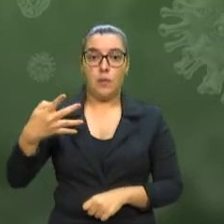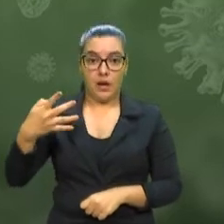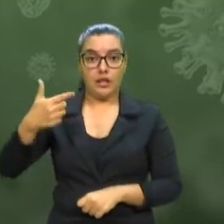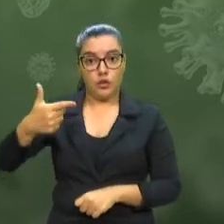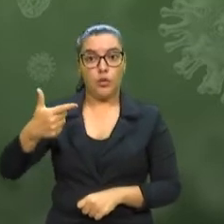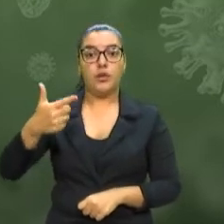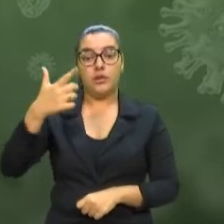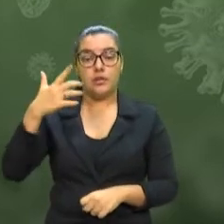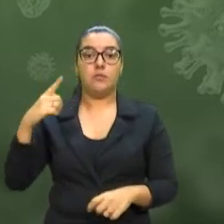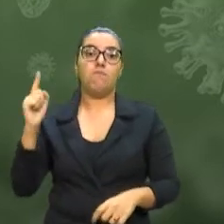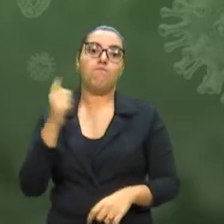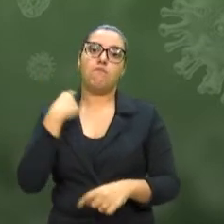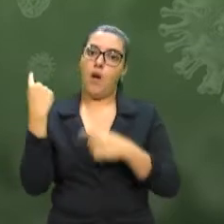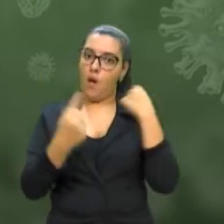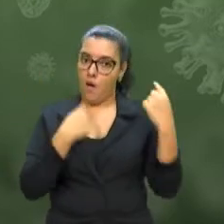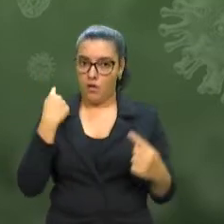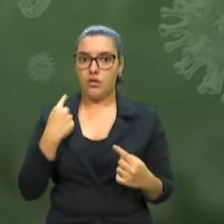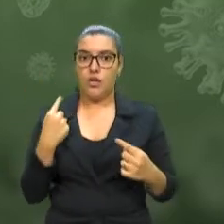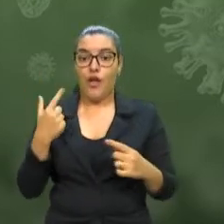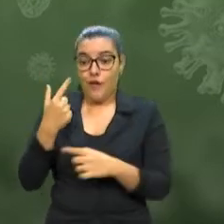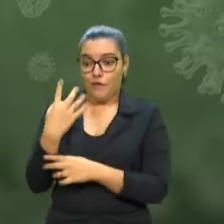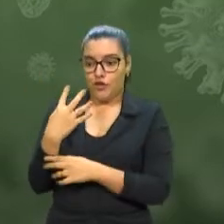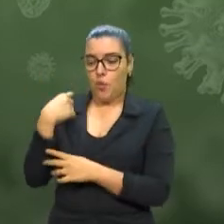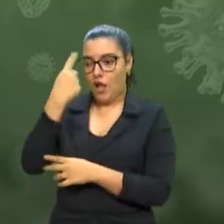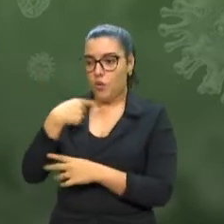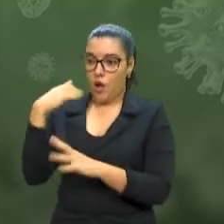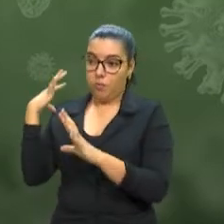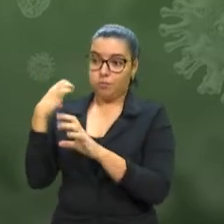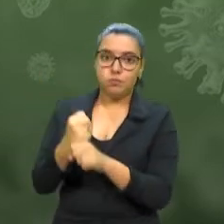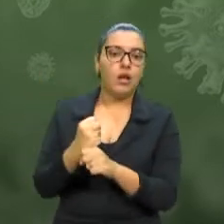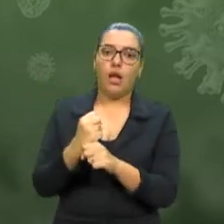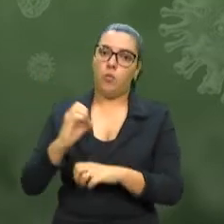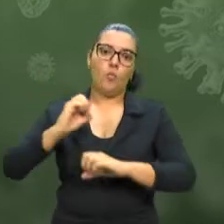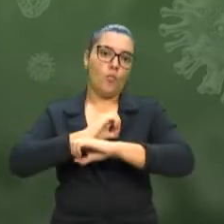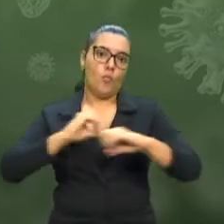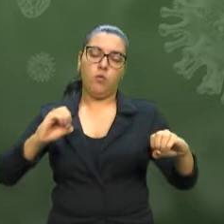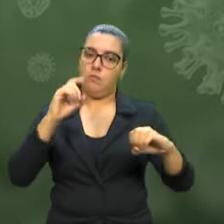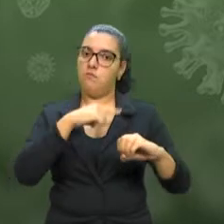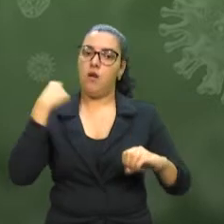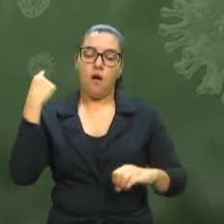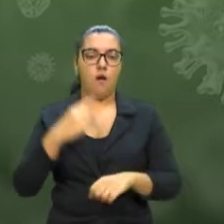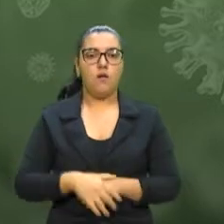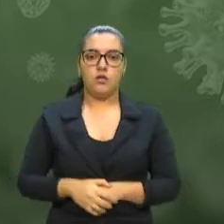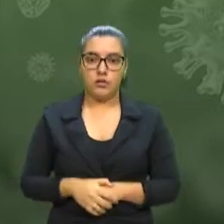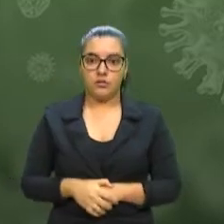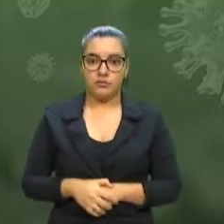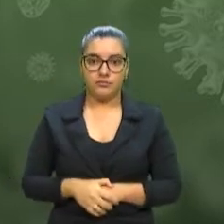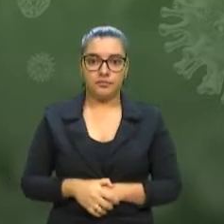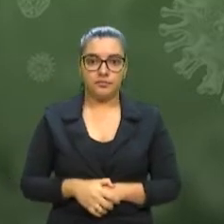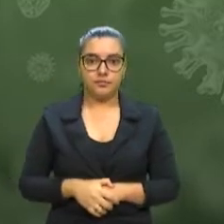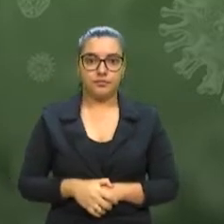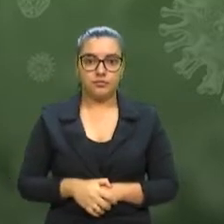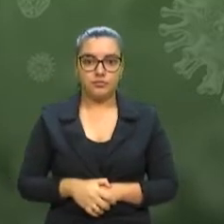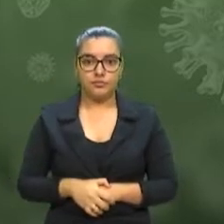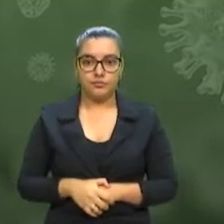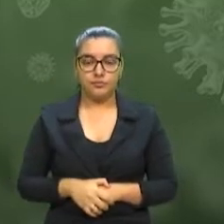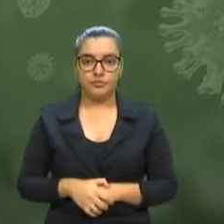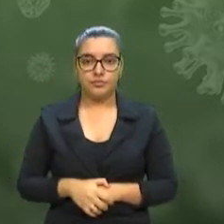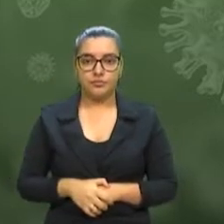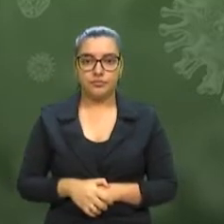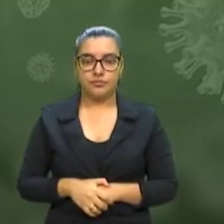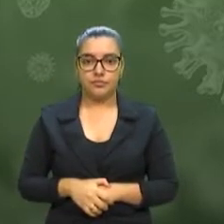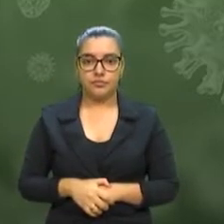22.442 óbitos por causa da doença. Nenhuma morte por Covid-19 foi registrada pelo sistema nas últimas 24